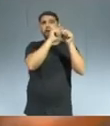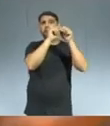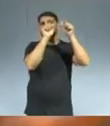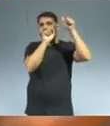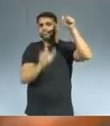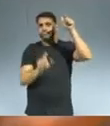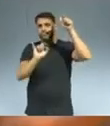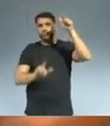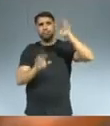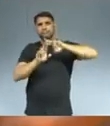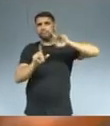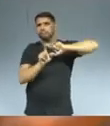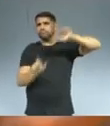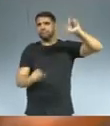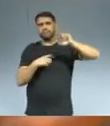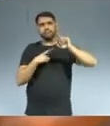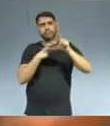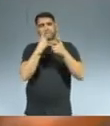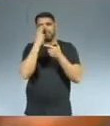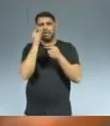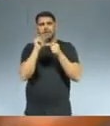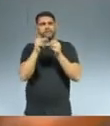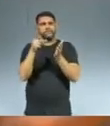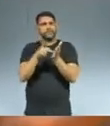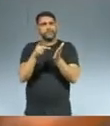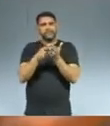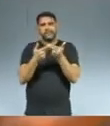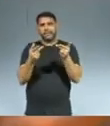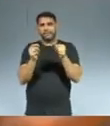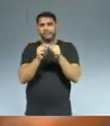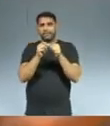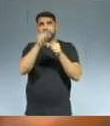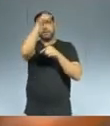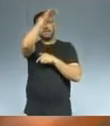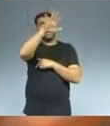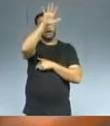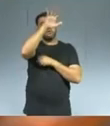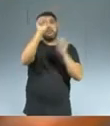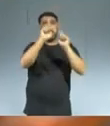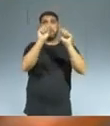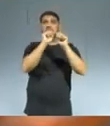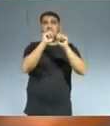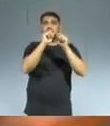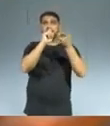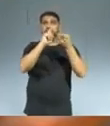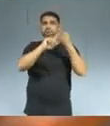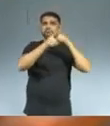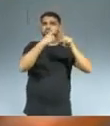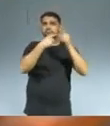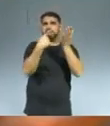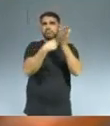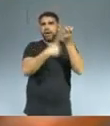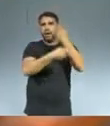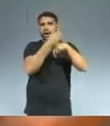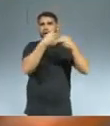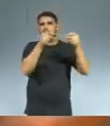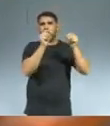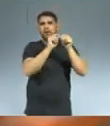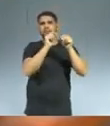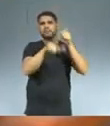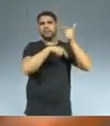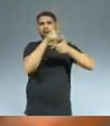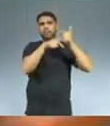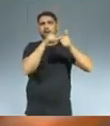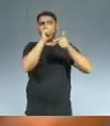do nosso país a mais um fato de nós temos esta região e podemos fazer uma agricultura a